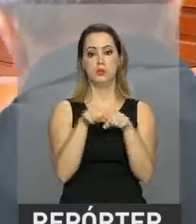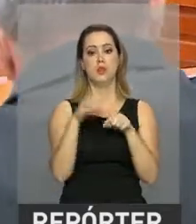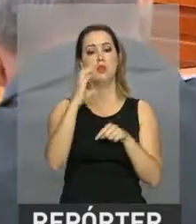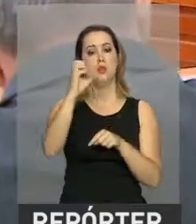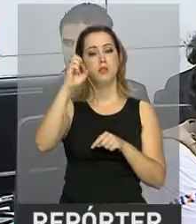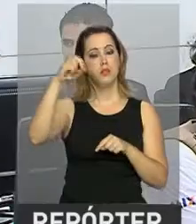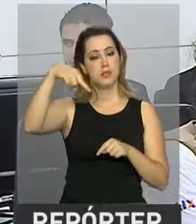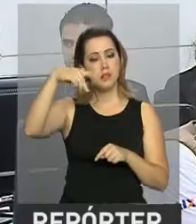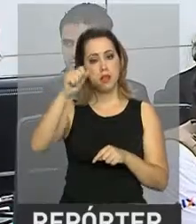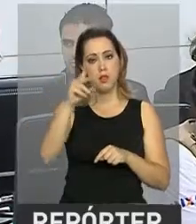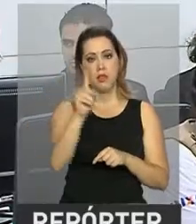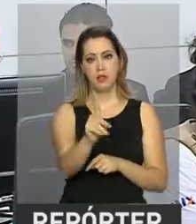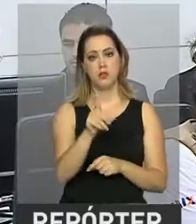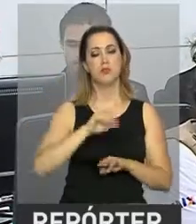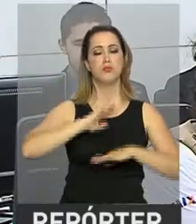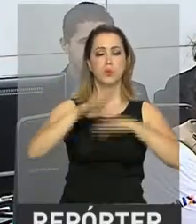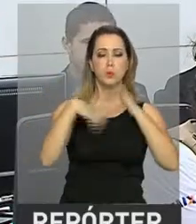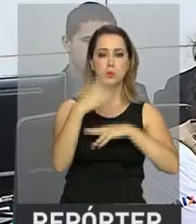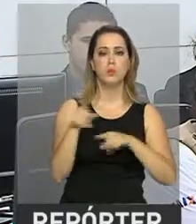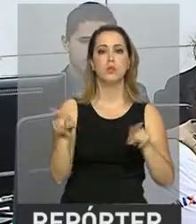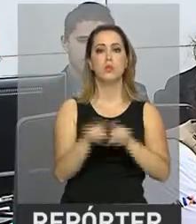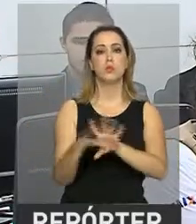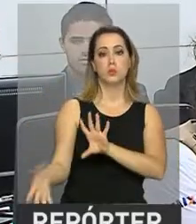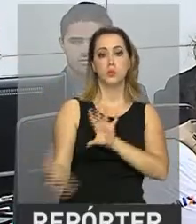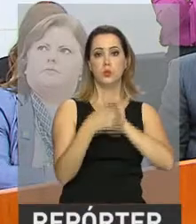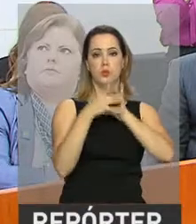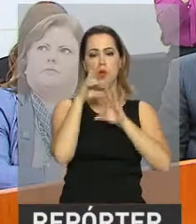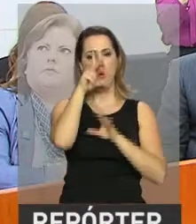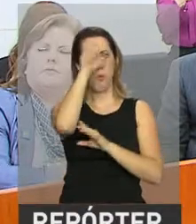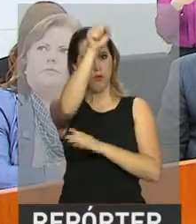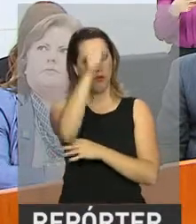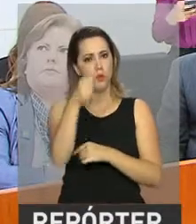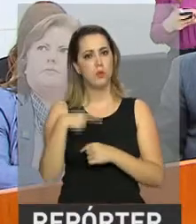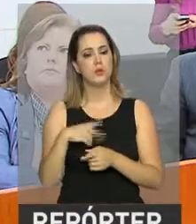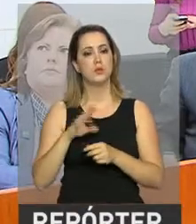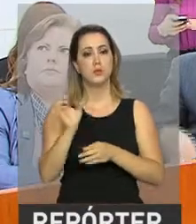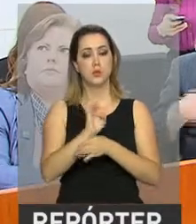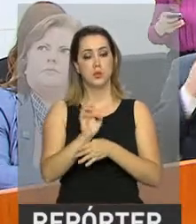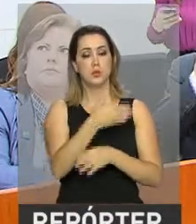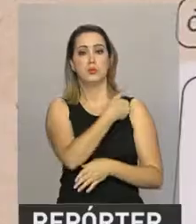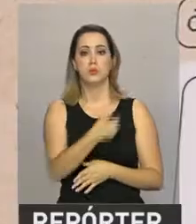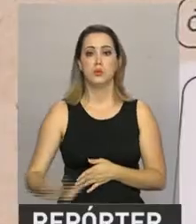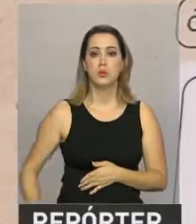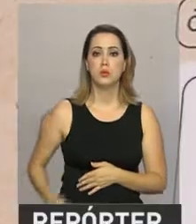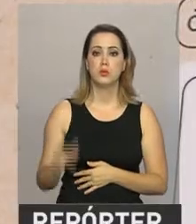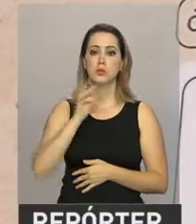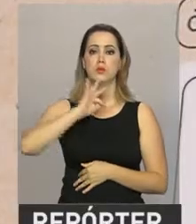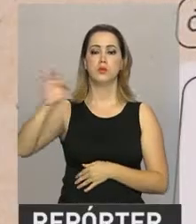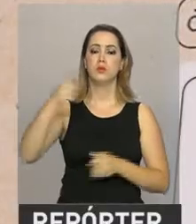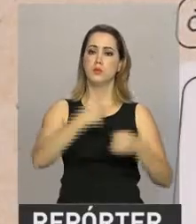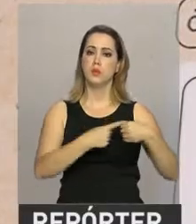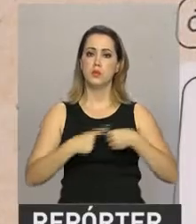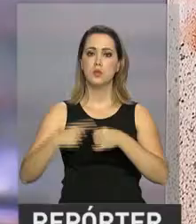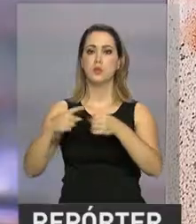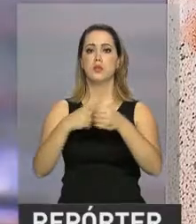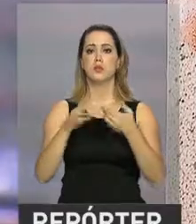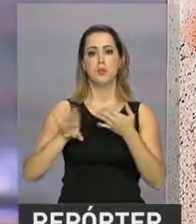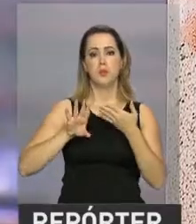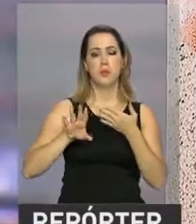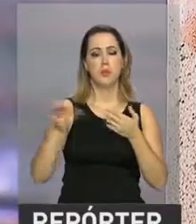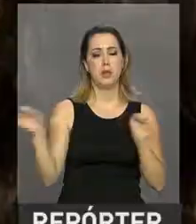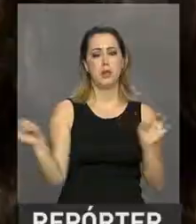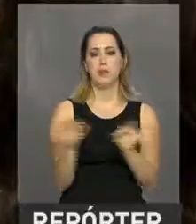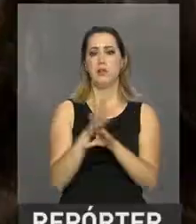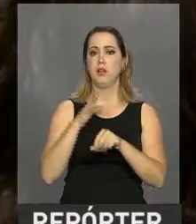Controle é periódica e faz parte dos esforços conjuntos do governo federal, estados e municípios para prevenir a dengue, a chikungunya e o